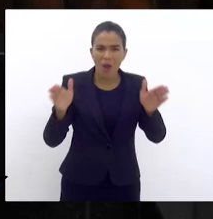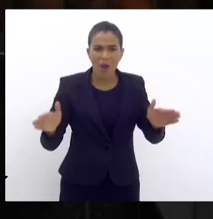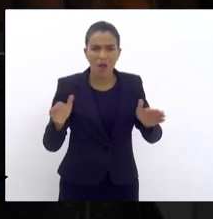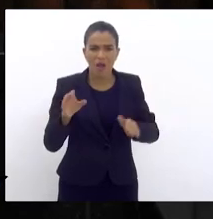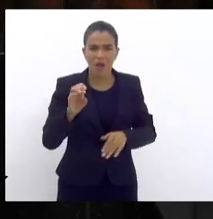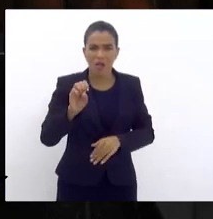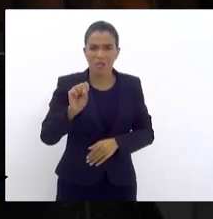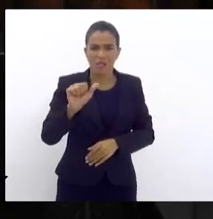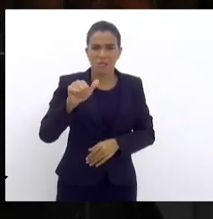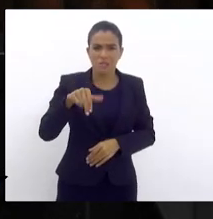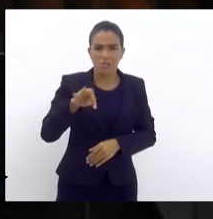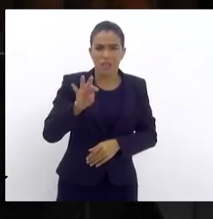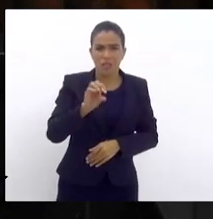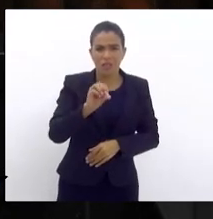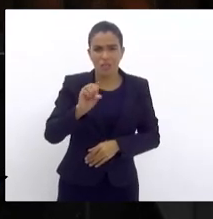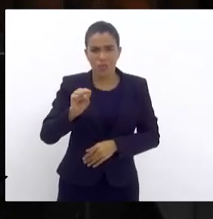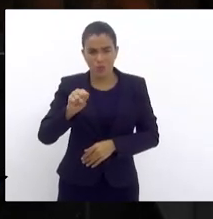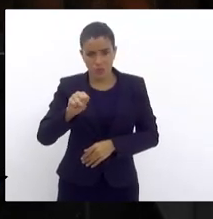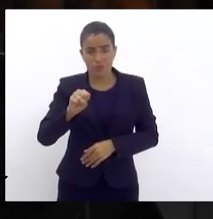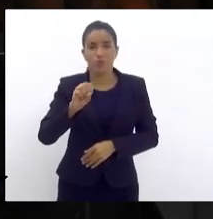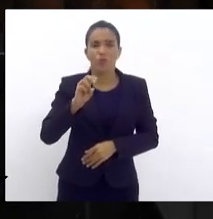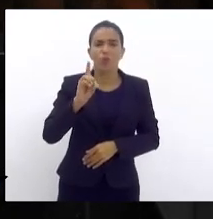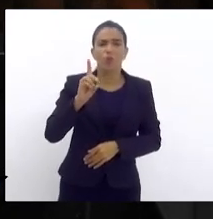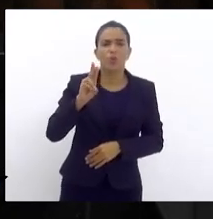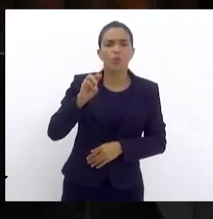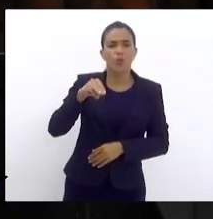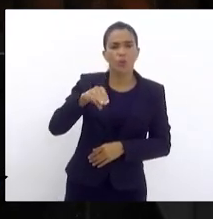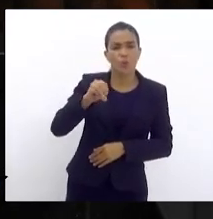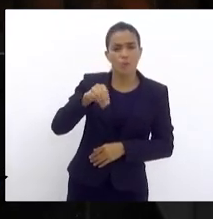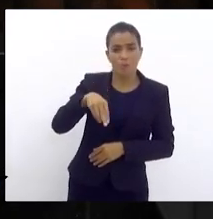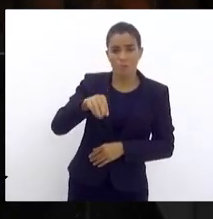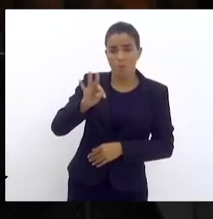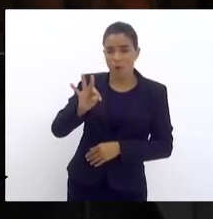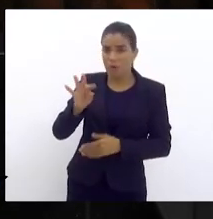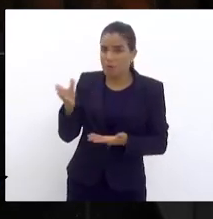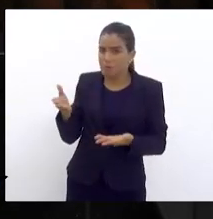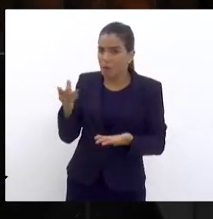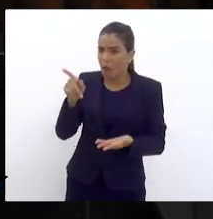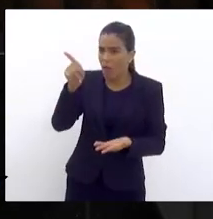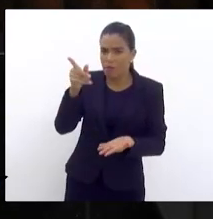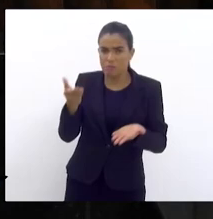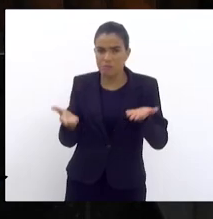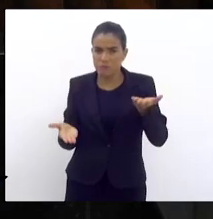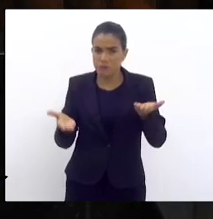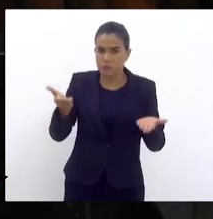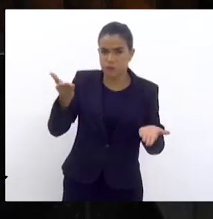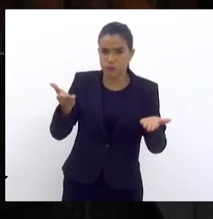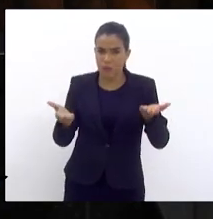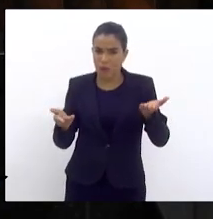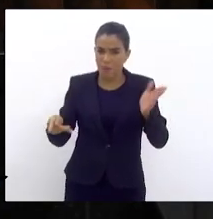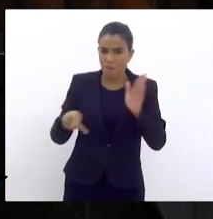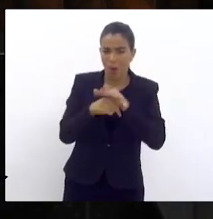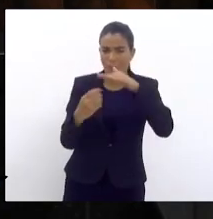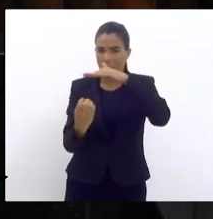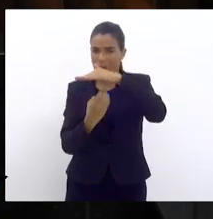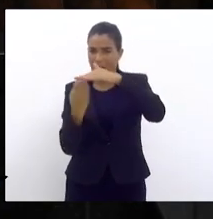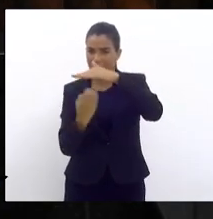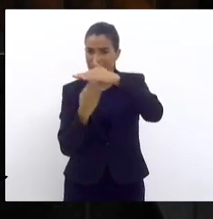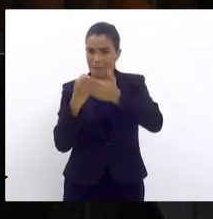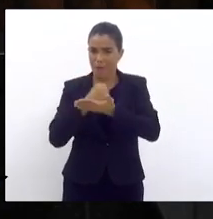Dumont ser o ponto de equilíbrio da Infraero no Brasil